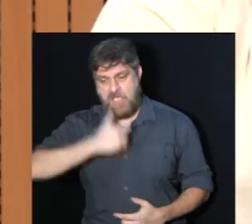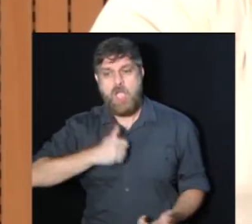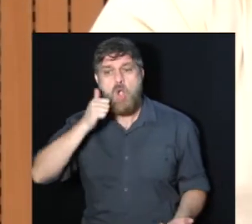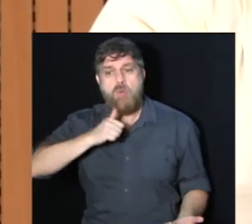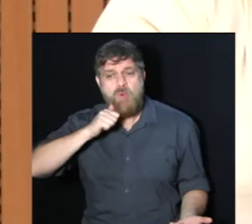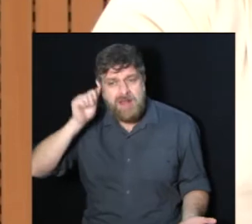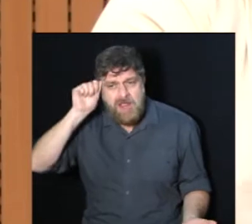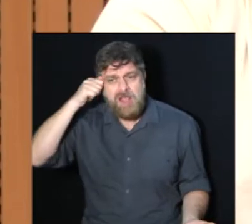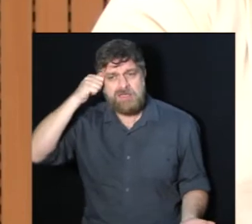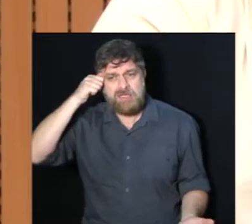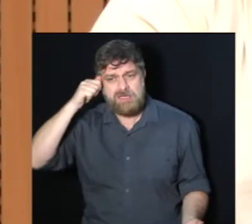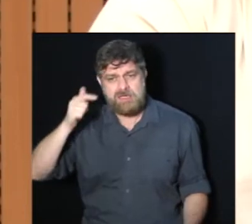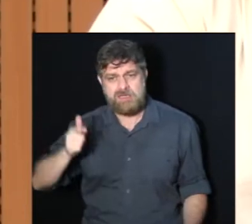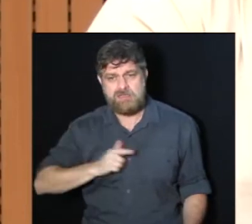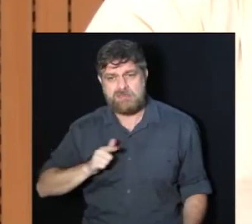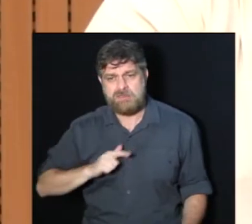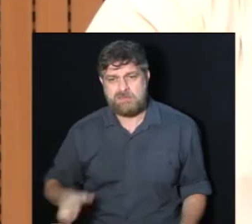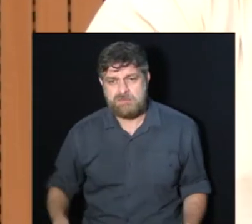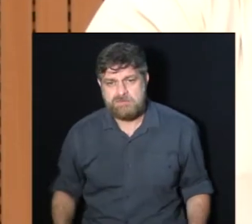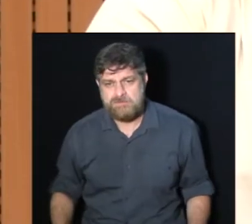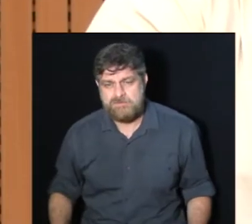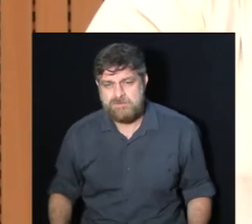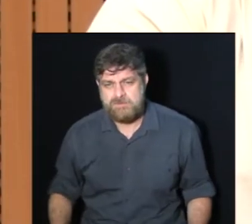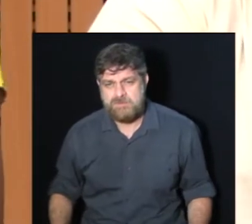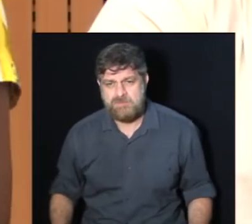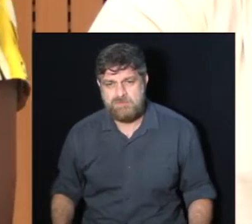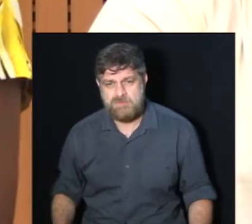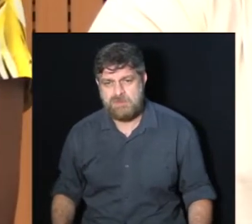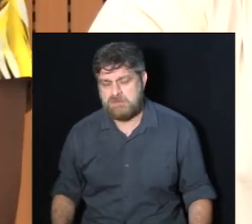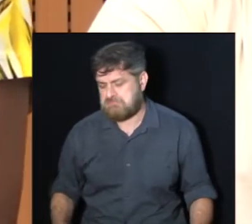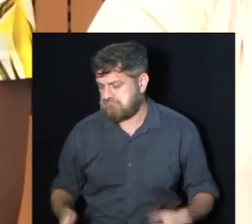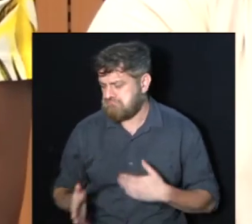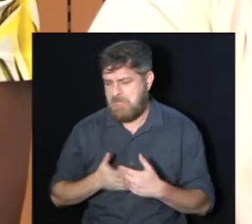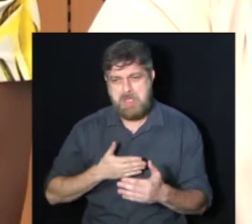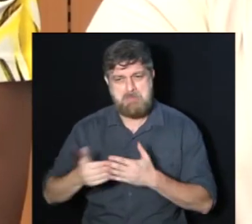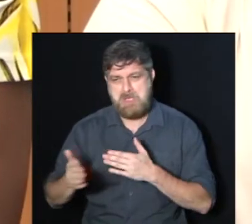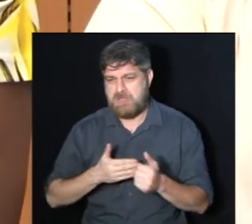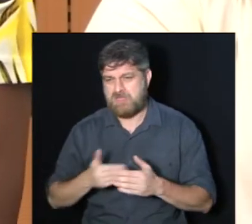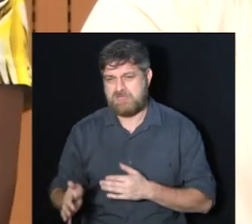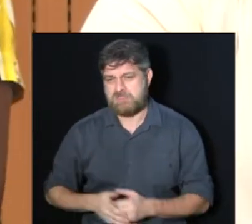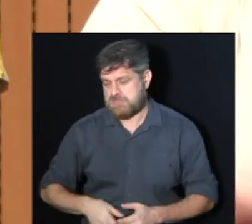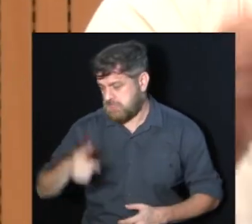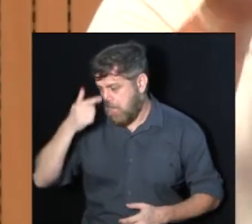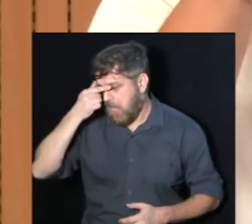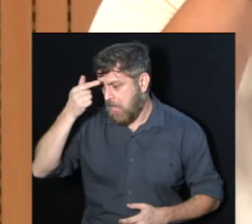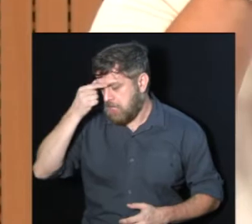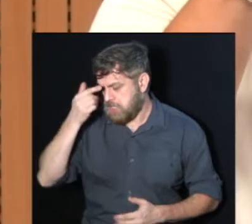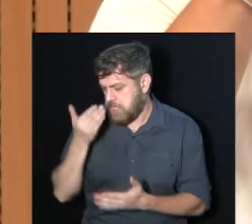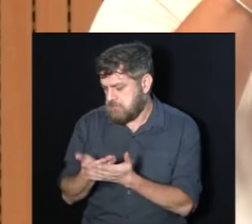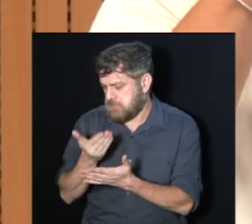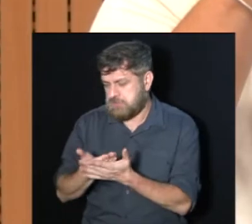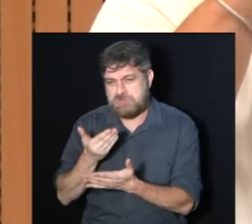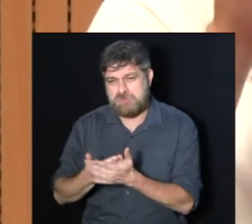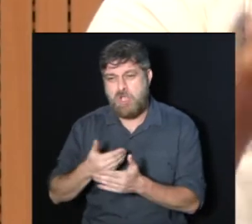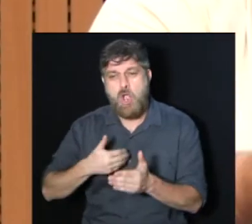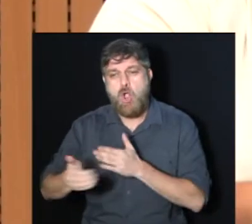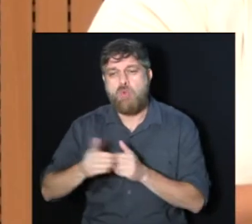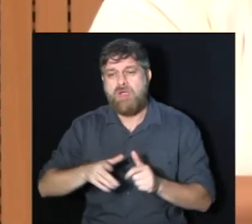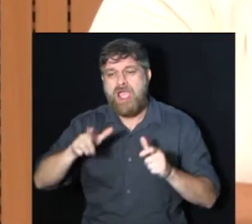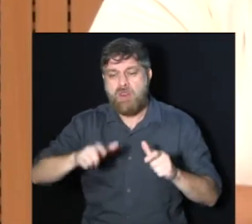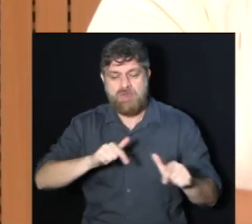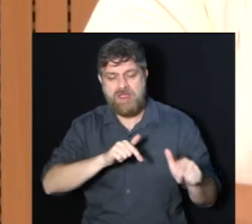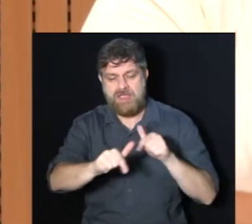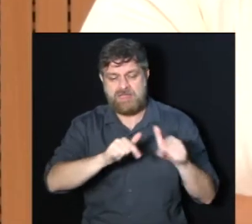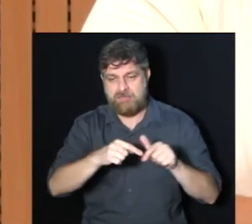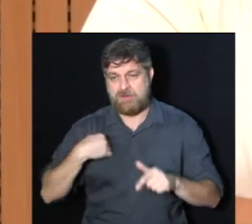negra, independente da sua graduação, em qualquer espaço de trabalho